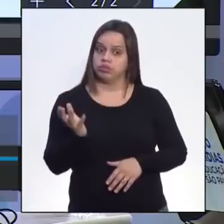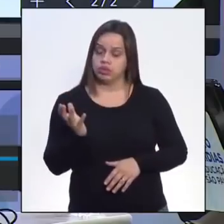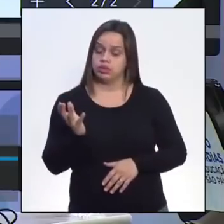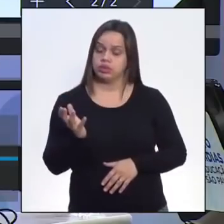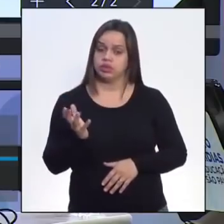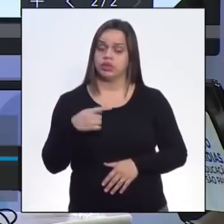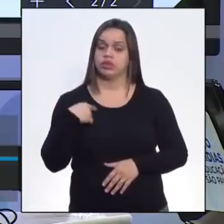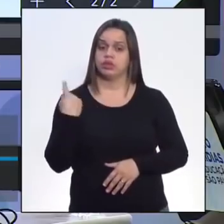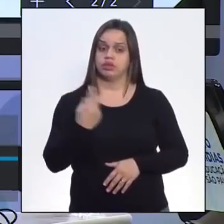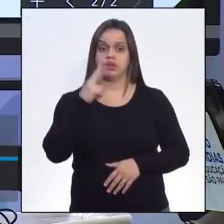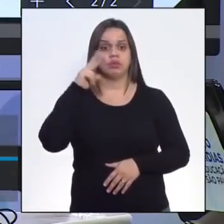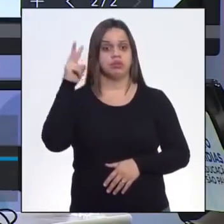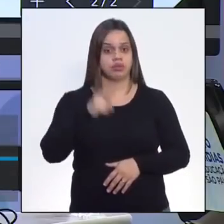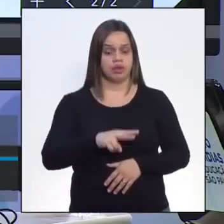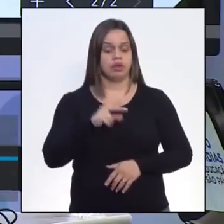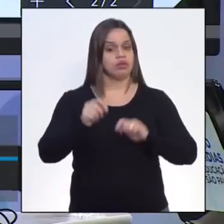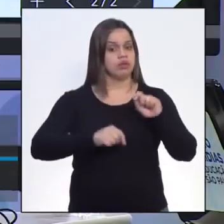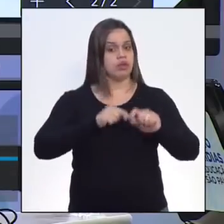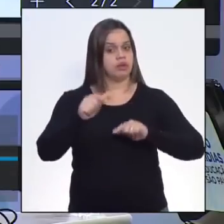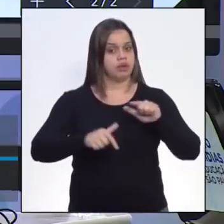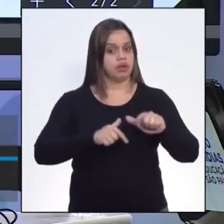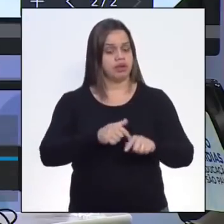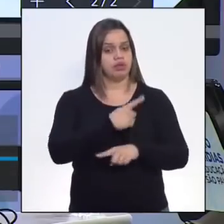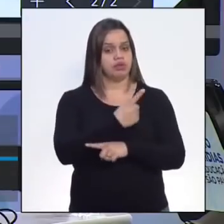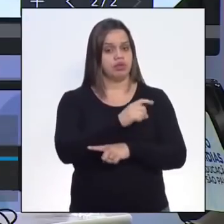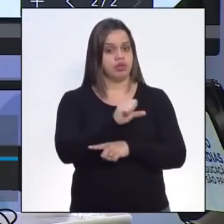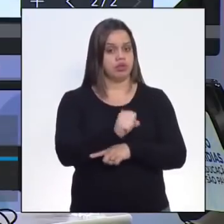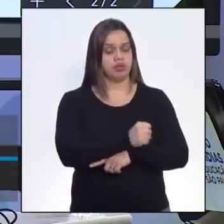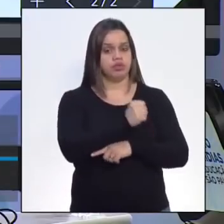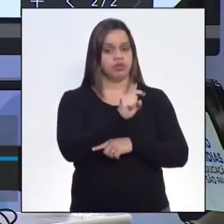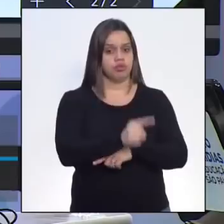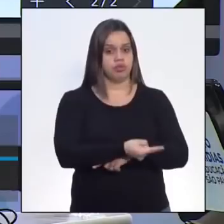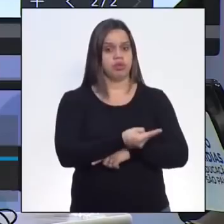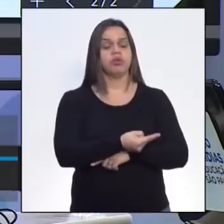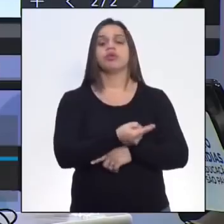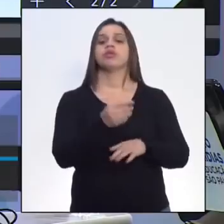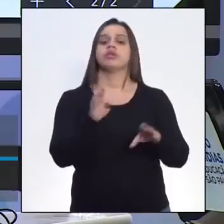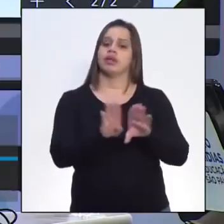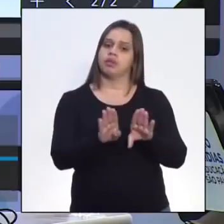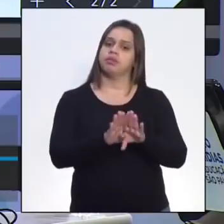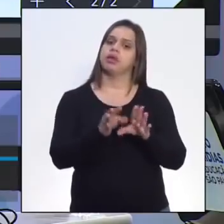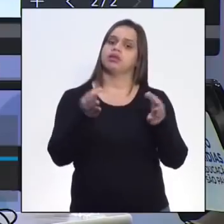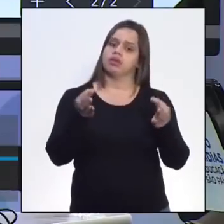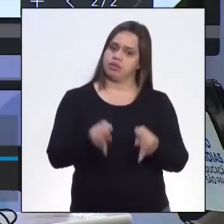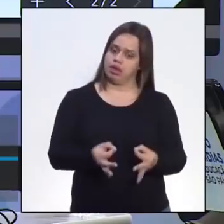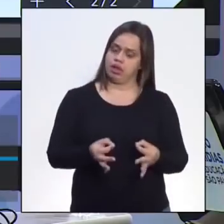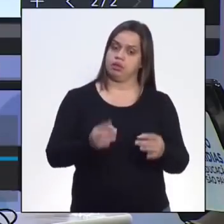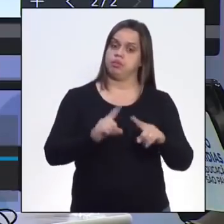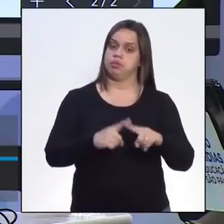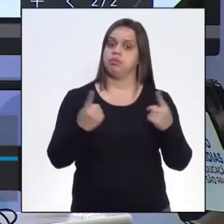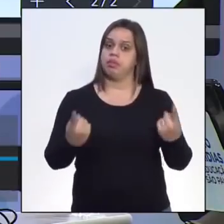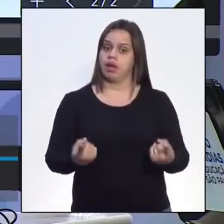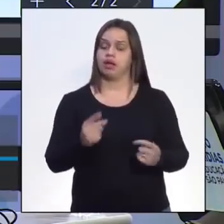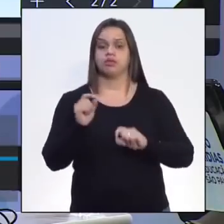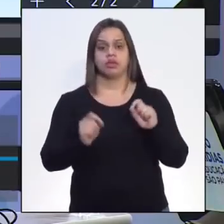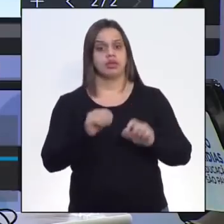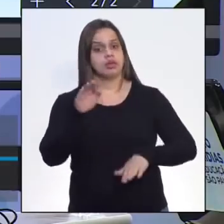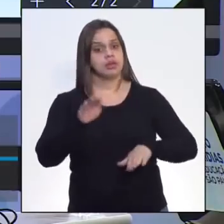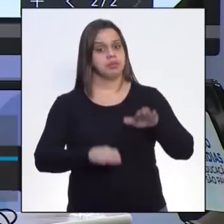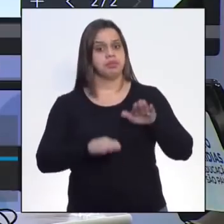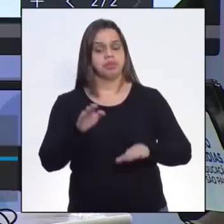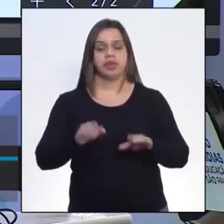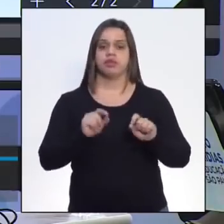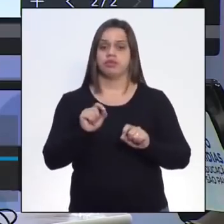que estamos trabalhando, o 18.000 também seria válido, mas aí vai depender muito